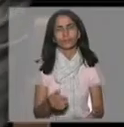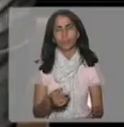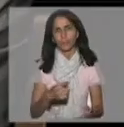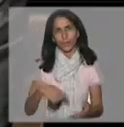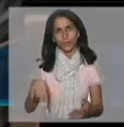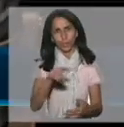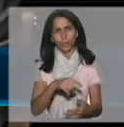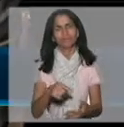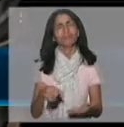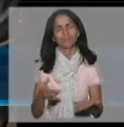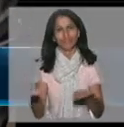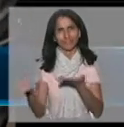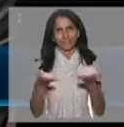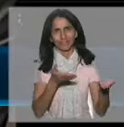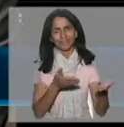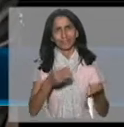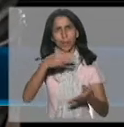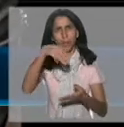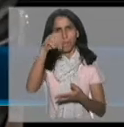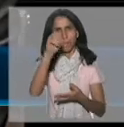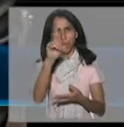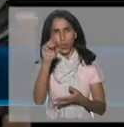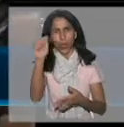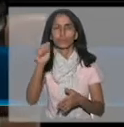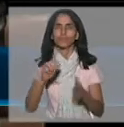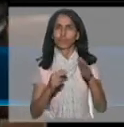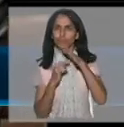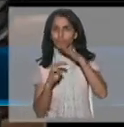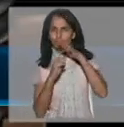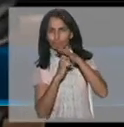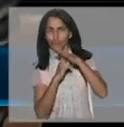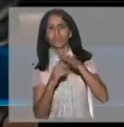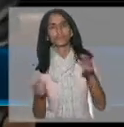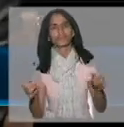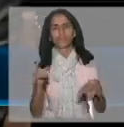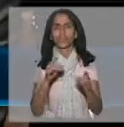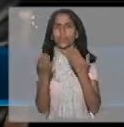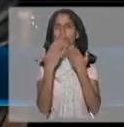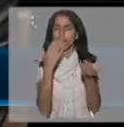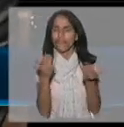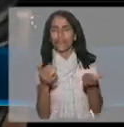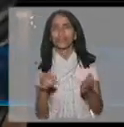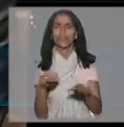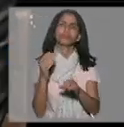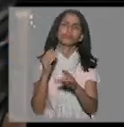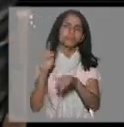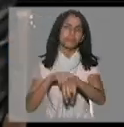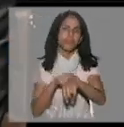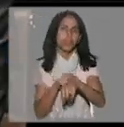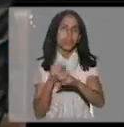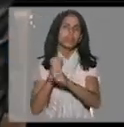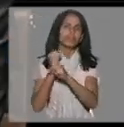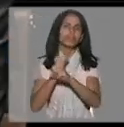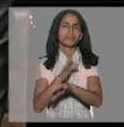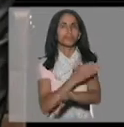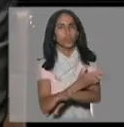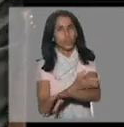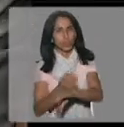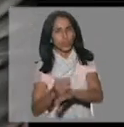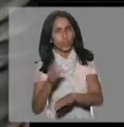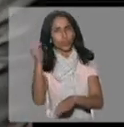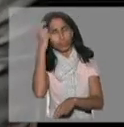Para a nossa convidada de hoje, a moda estabelece pontes e diálogos entre os tempos, as tradições e o mundo